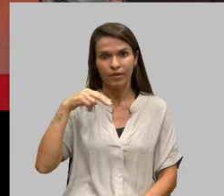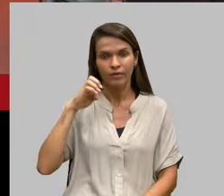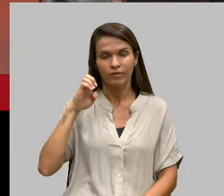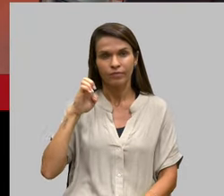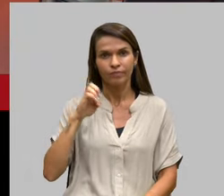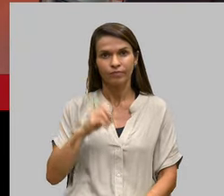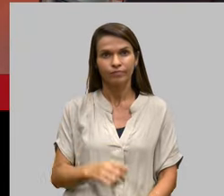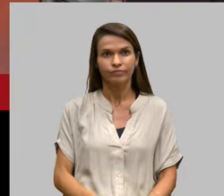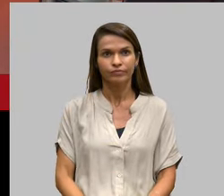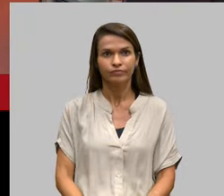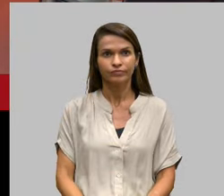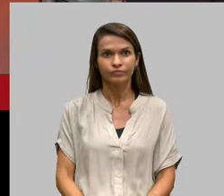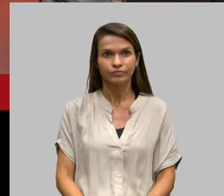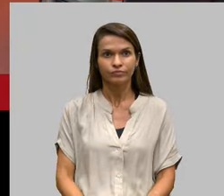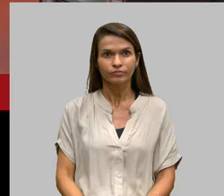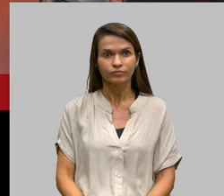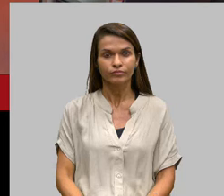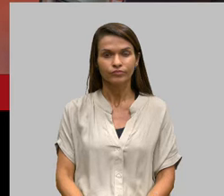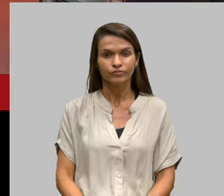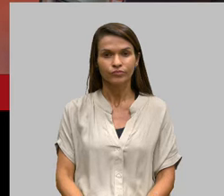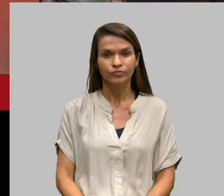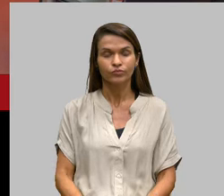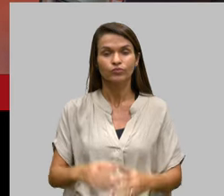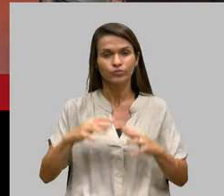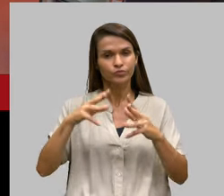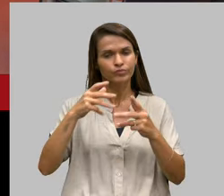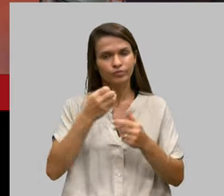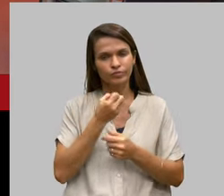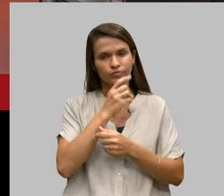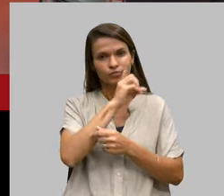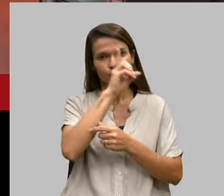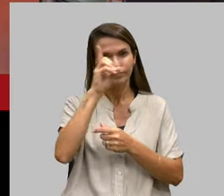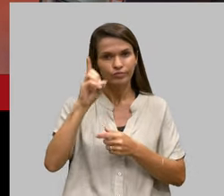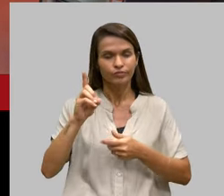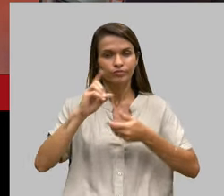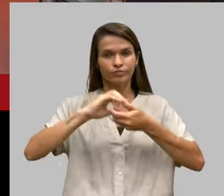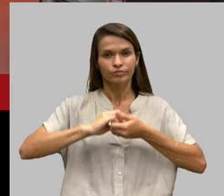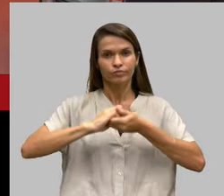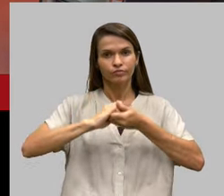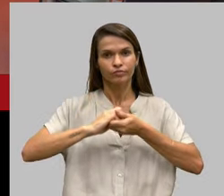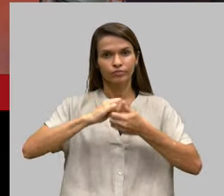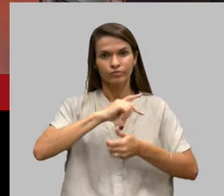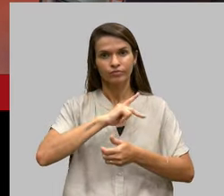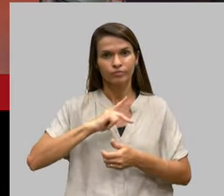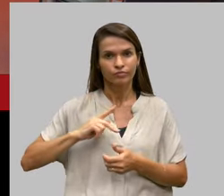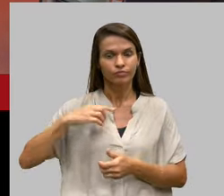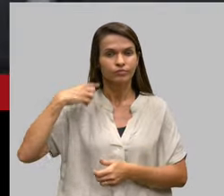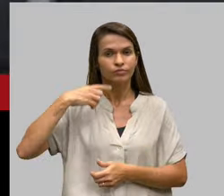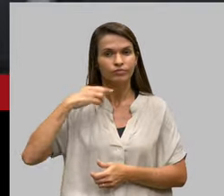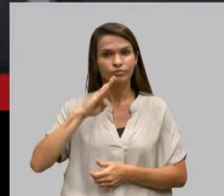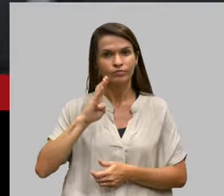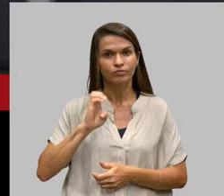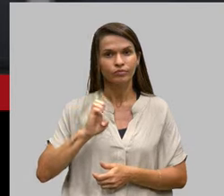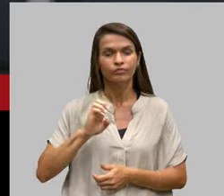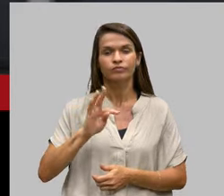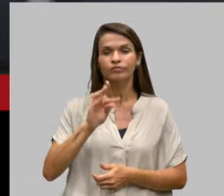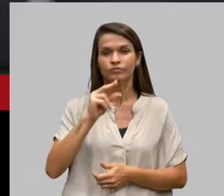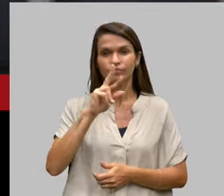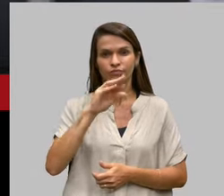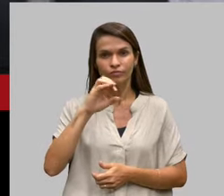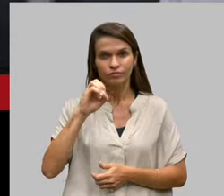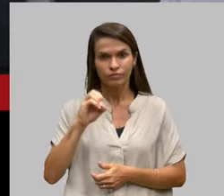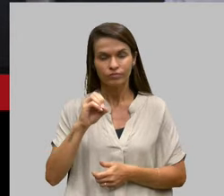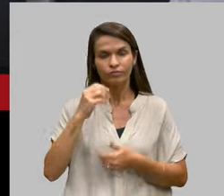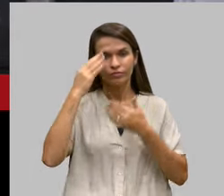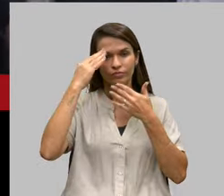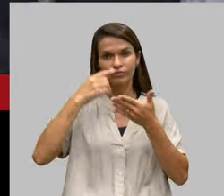preve senhoras e senhores muito bom dia gostaria de cumprimentar o presidente da mesa o deputado Betão e agradecer pelo